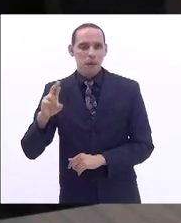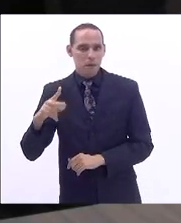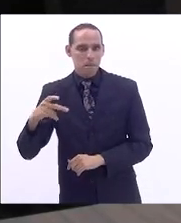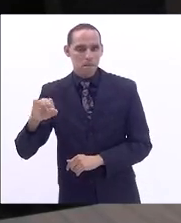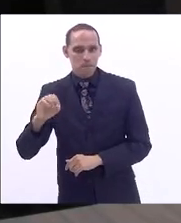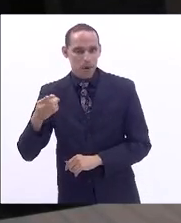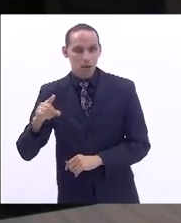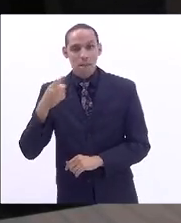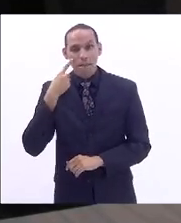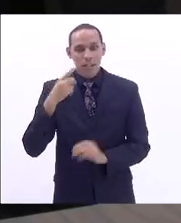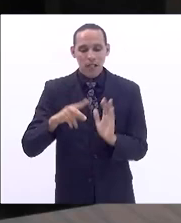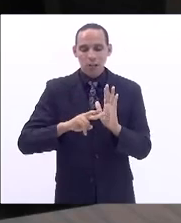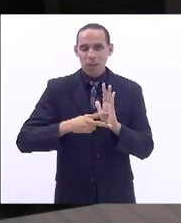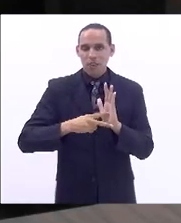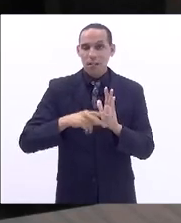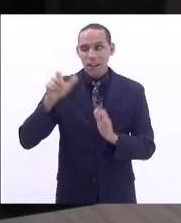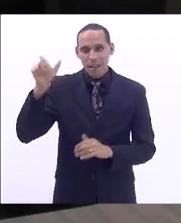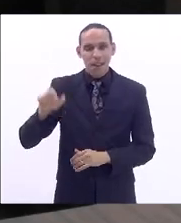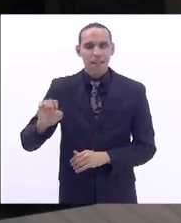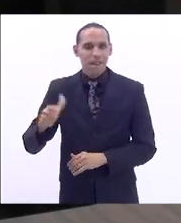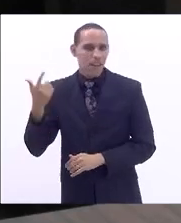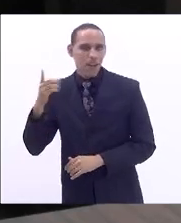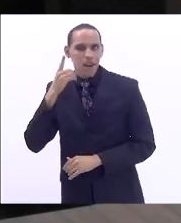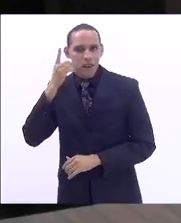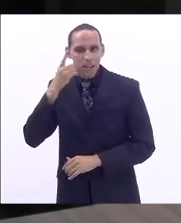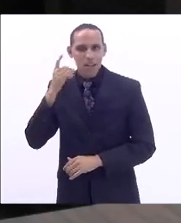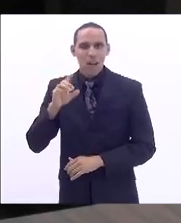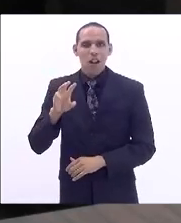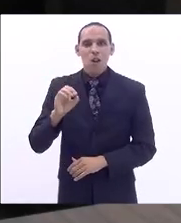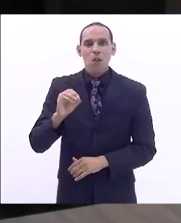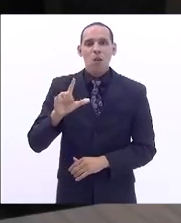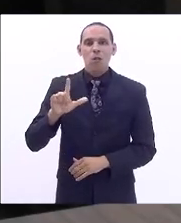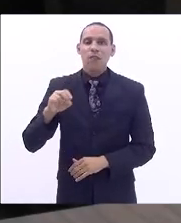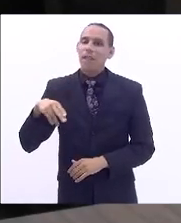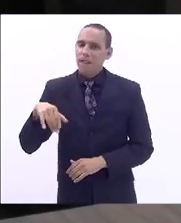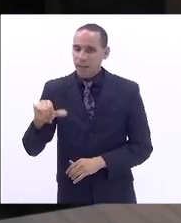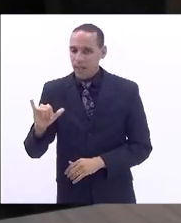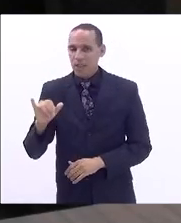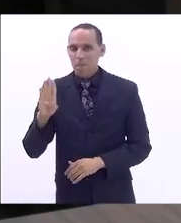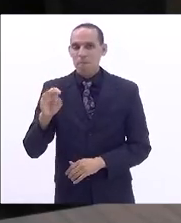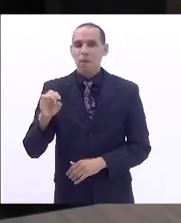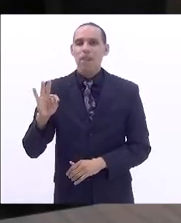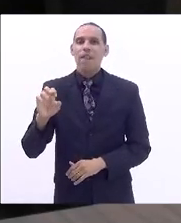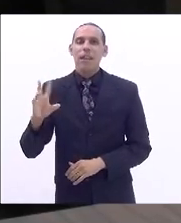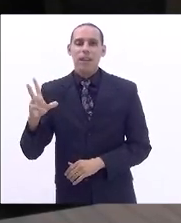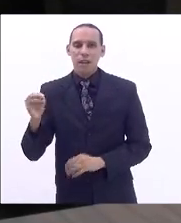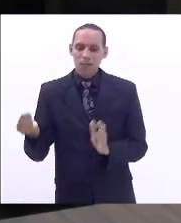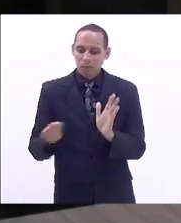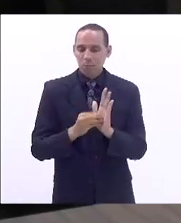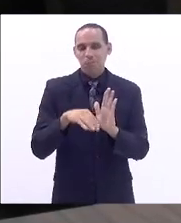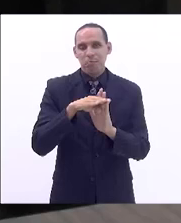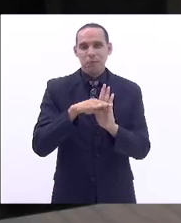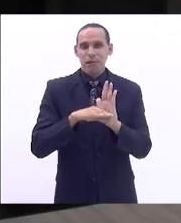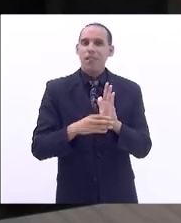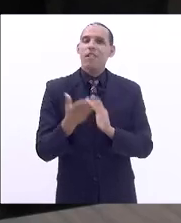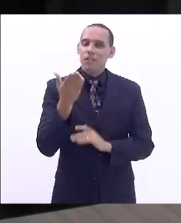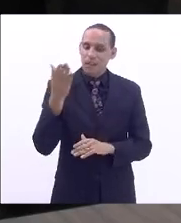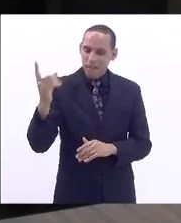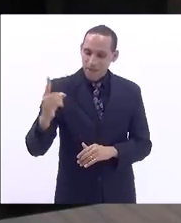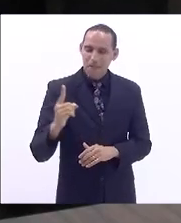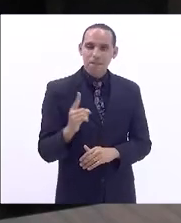então só para ressaltar que foi ex deputado olney Botelho que trouxe a falta para que pudesse o senhor